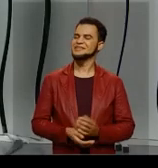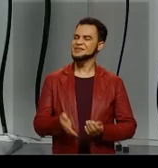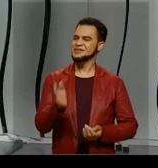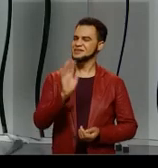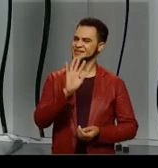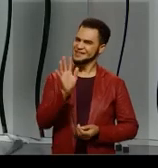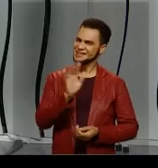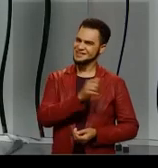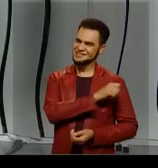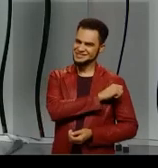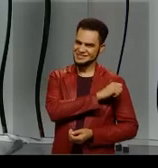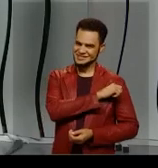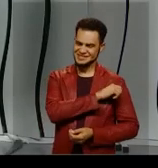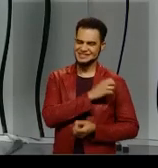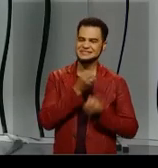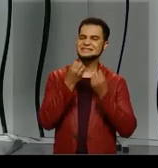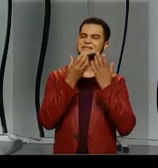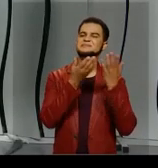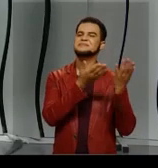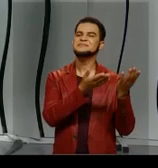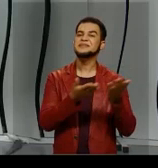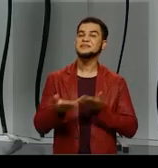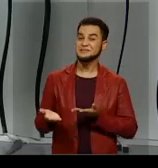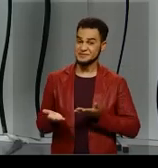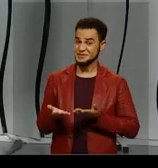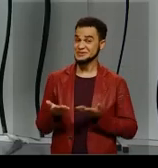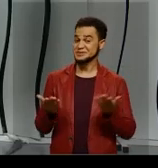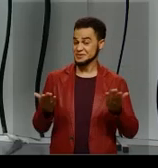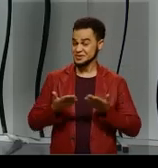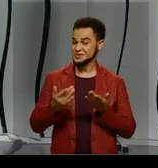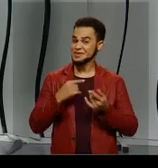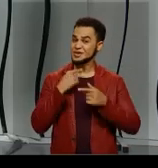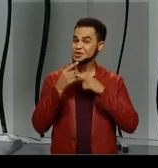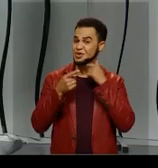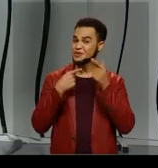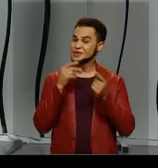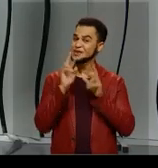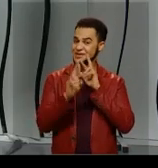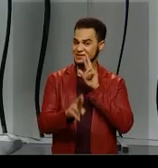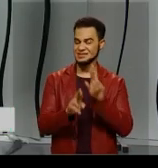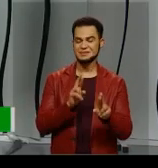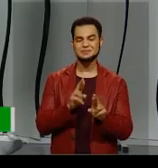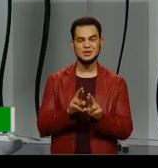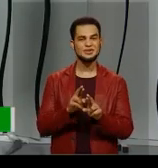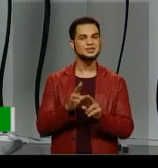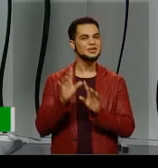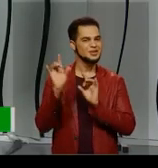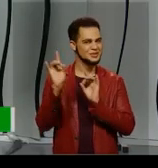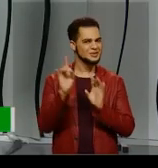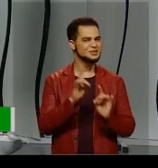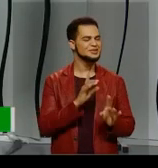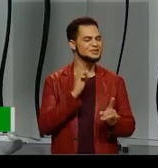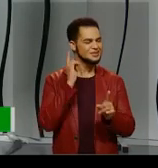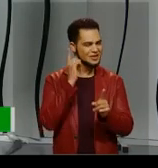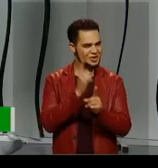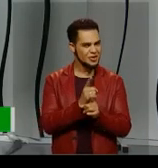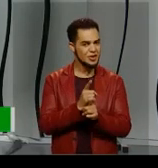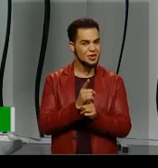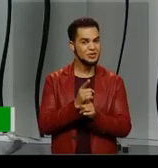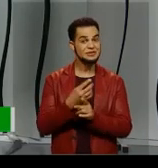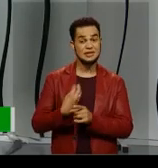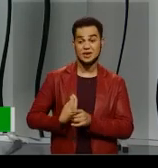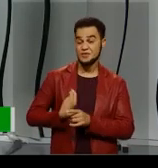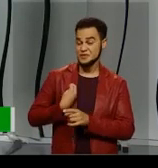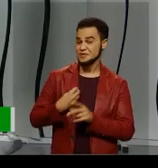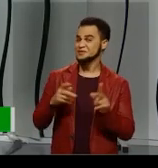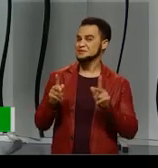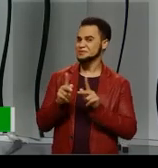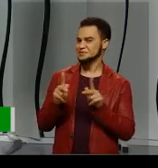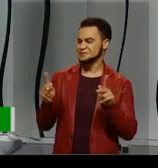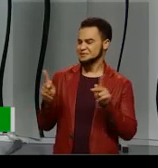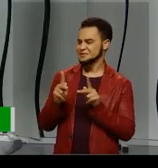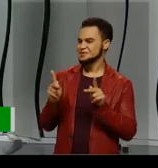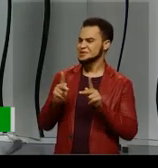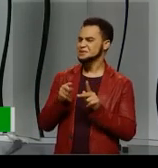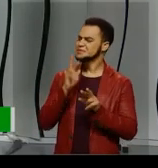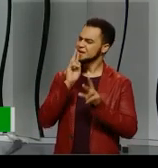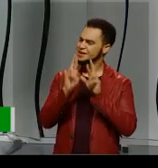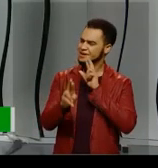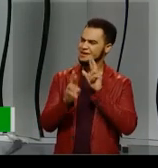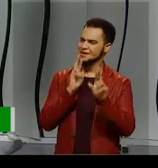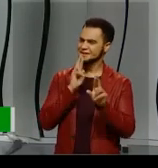Olá, estudante! Seja bem-vindo ao nosso Tira Dúvidas, o encontro diário ao vivo com os professores do programa Se Liga na